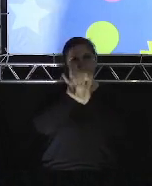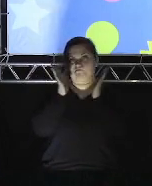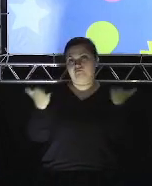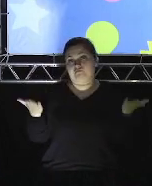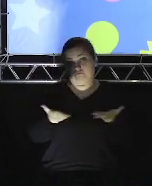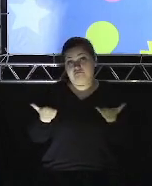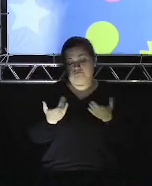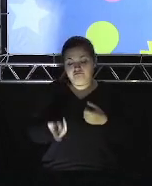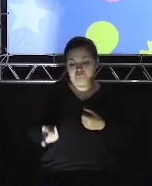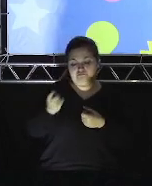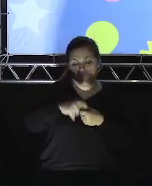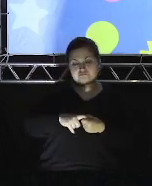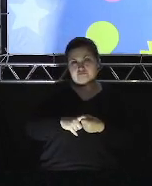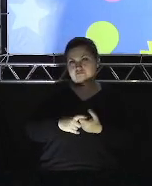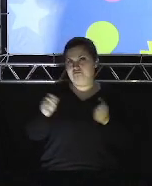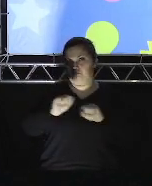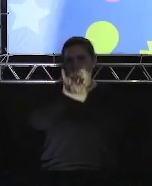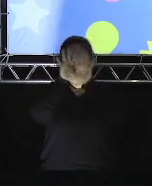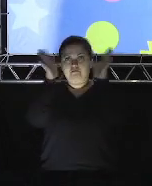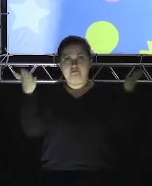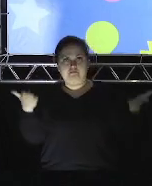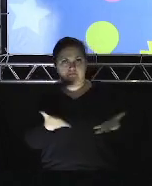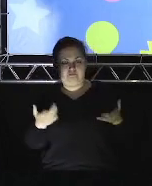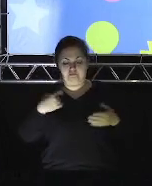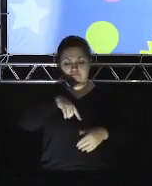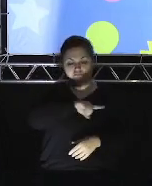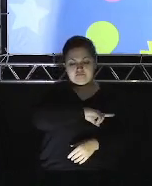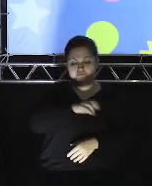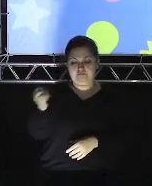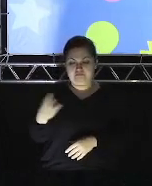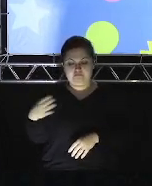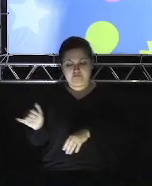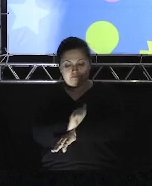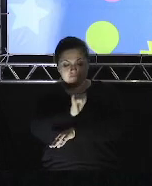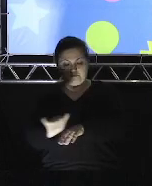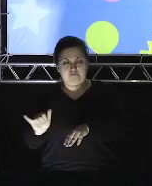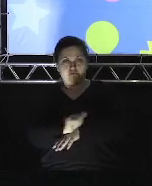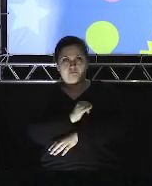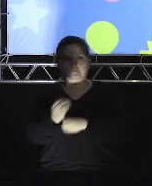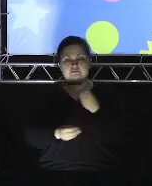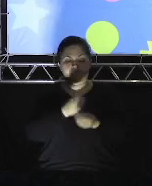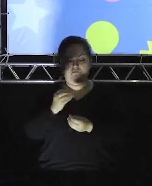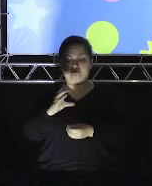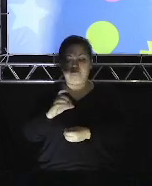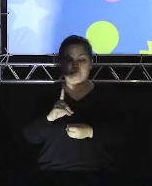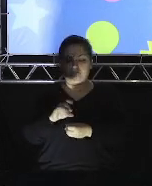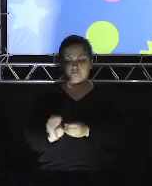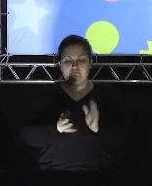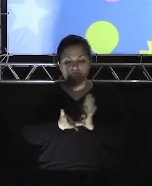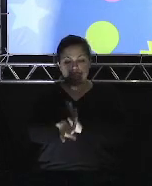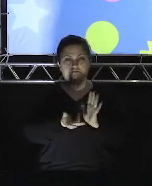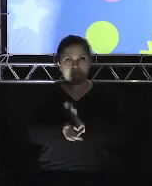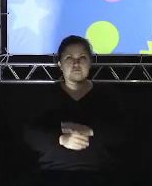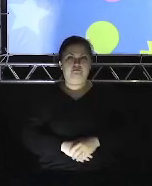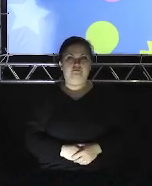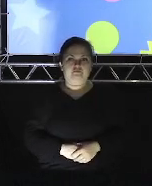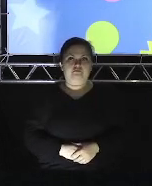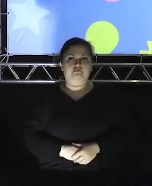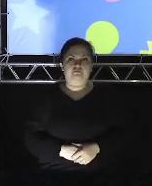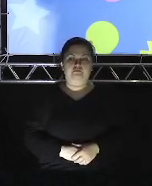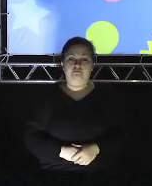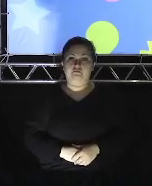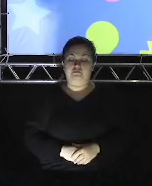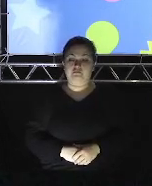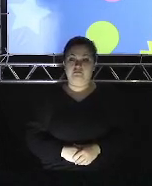agora mudamos. Faz mais sentido para a nossa nova estratégia enquanto um CDE de agilidade. E